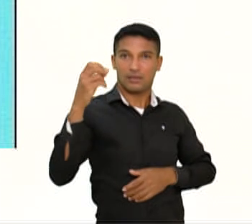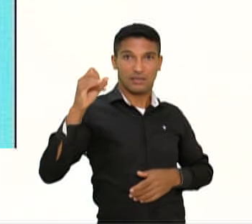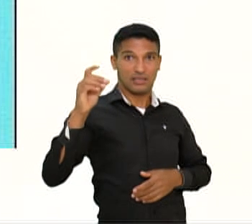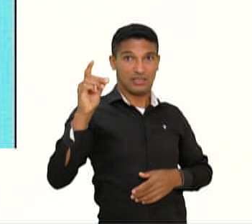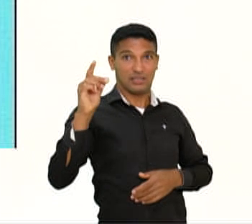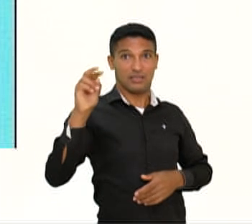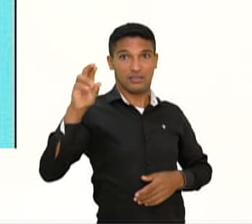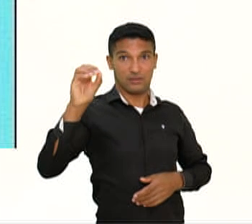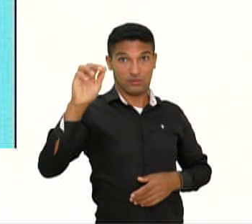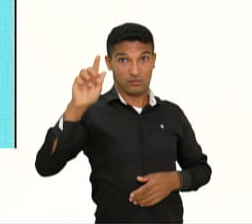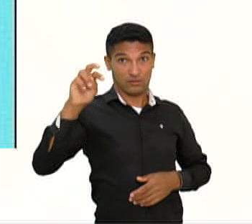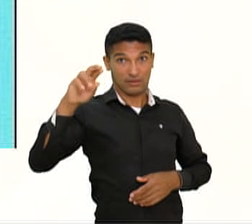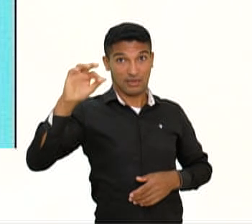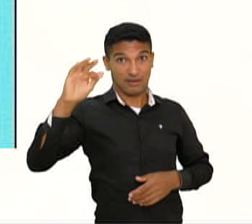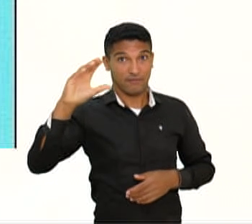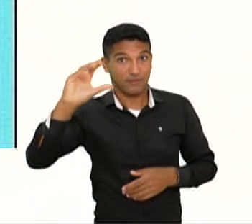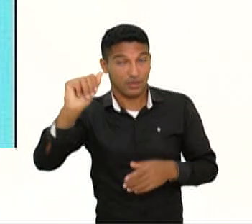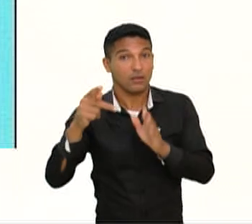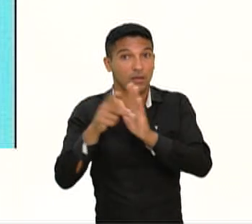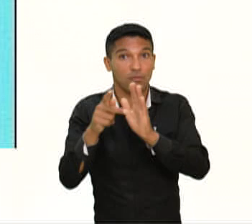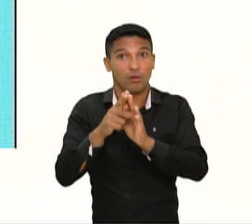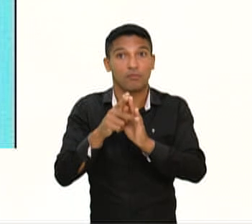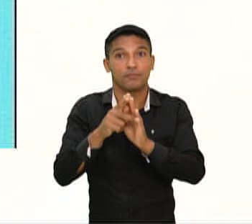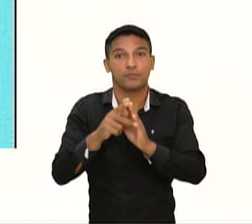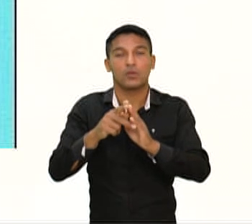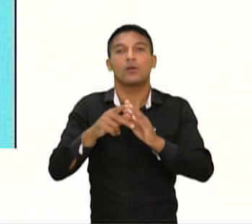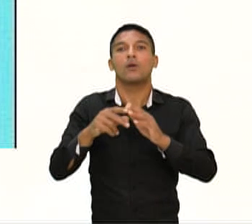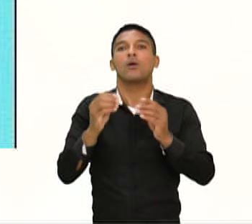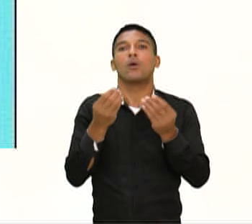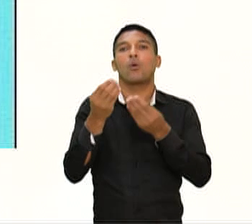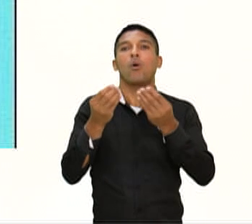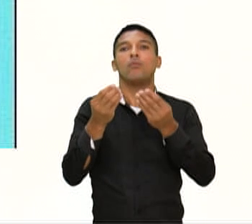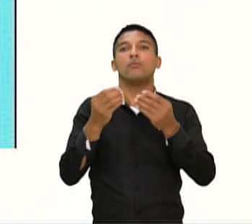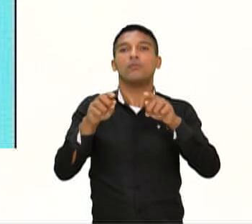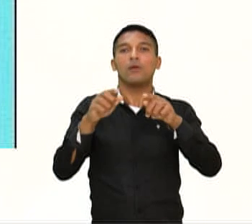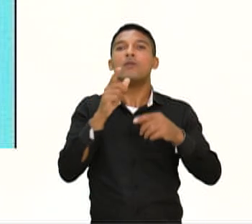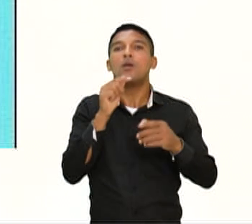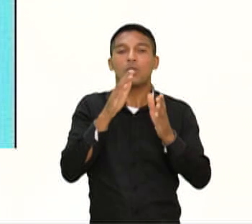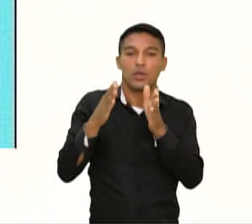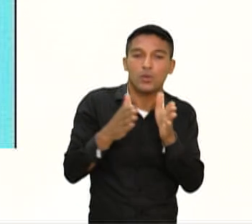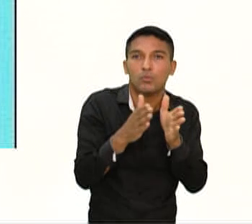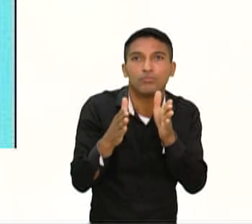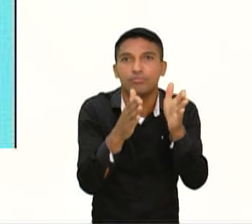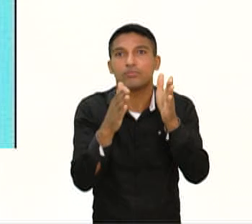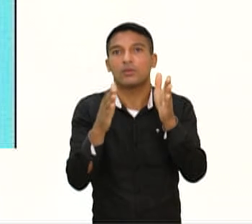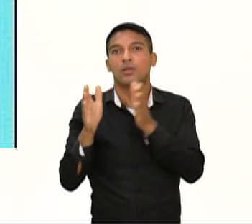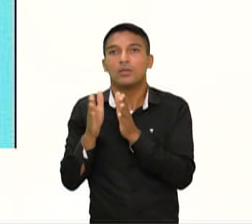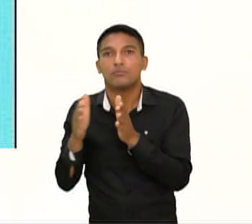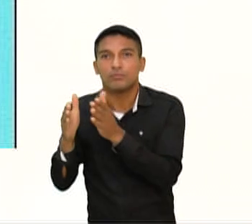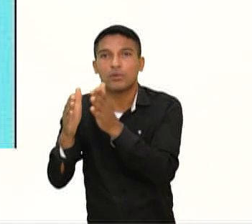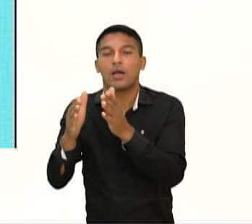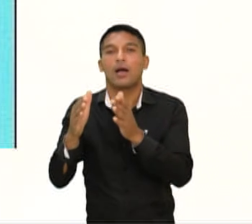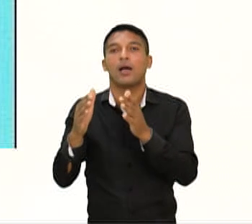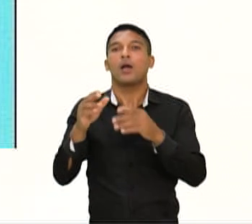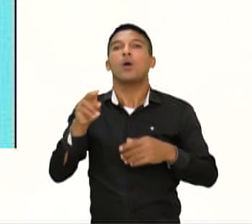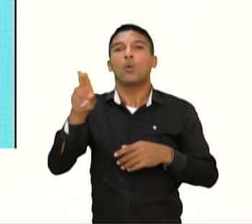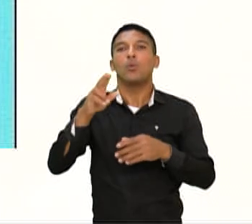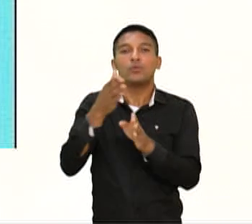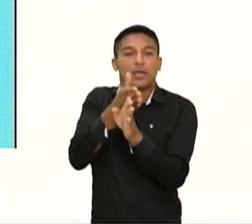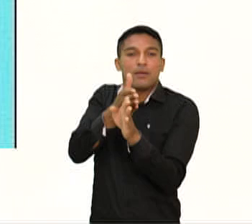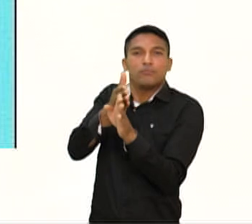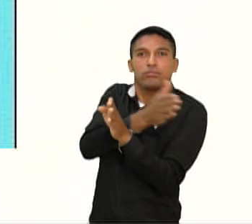divisão territorial dos nossos estados. Então, o acidente geográfico dos rios foi o mais utilizado para a divisão